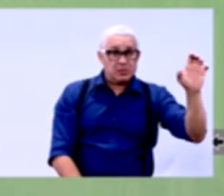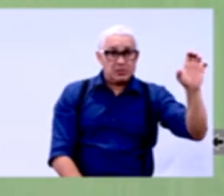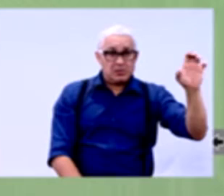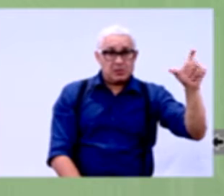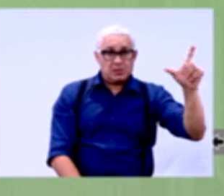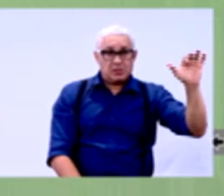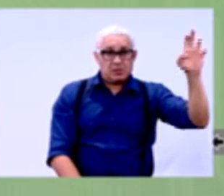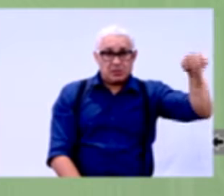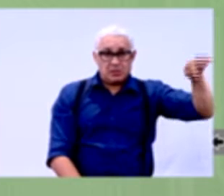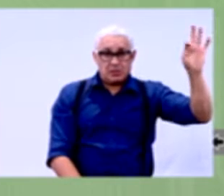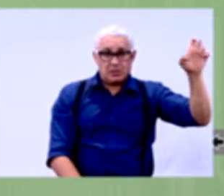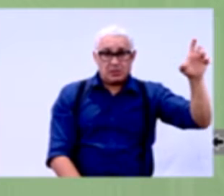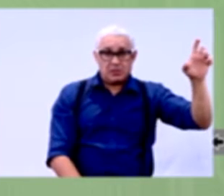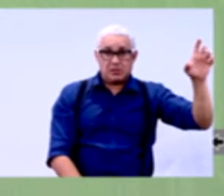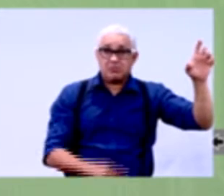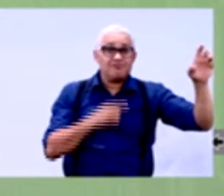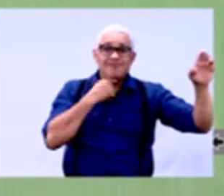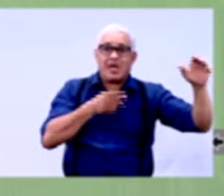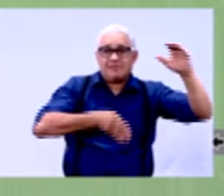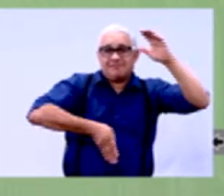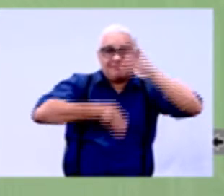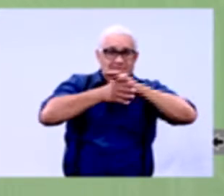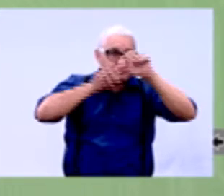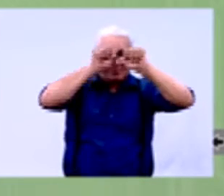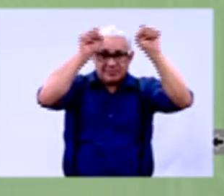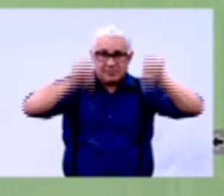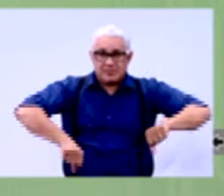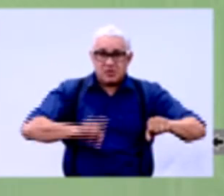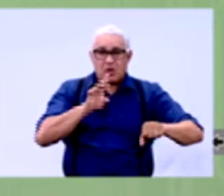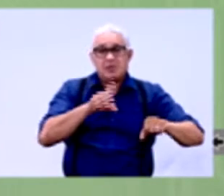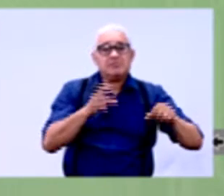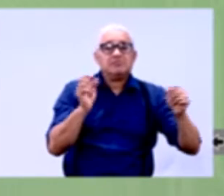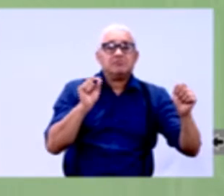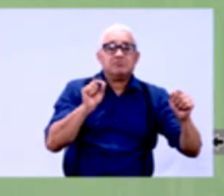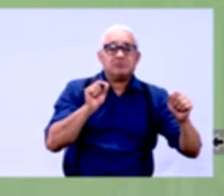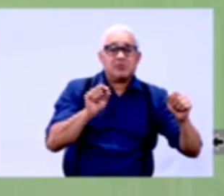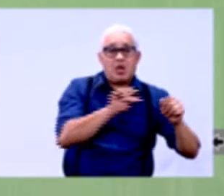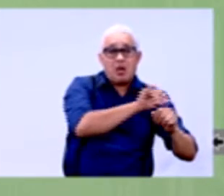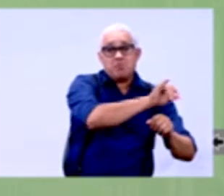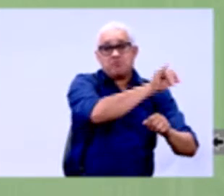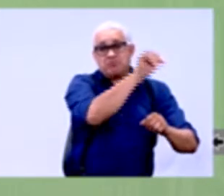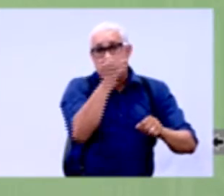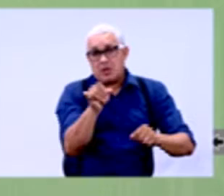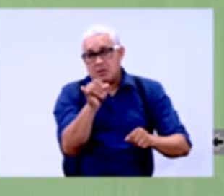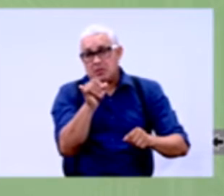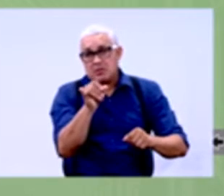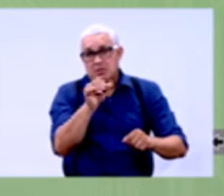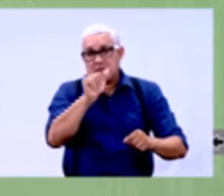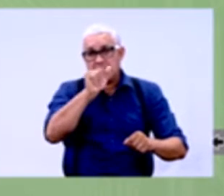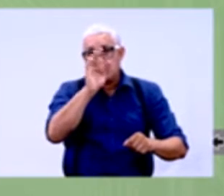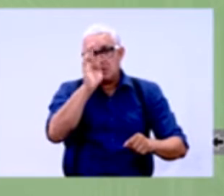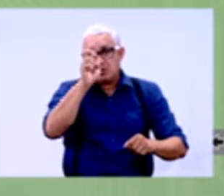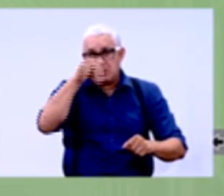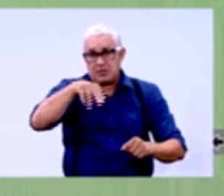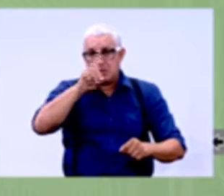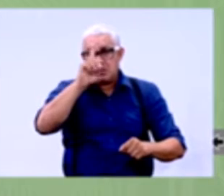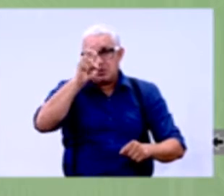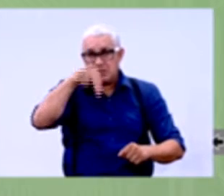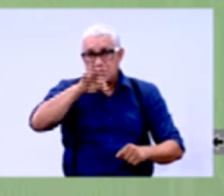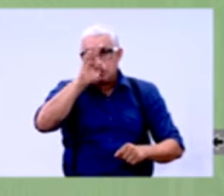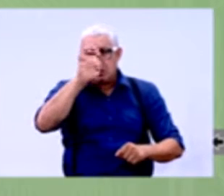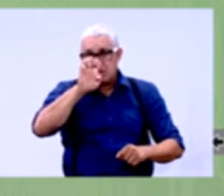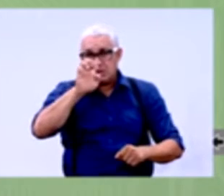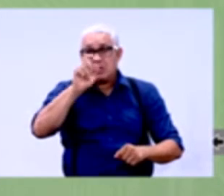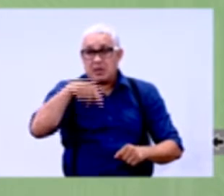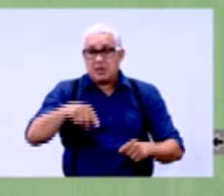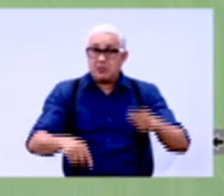não tem acesso direto ao sistema. Ele simplesmente vai poder passar a informação para o segundo